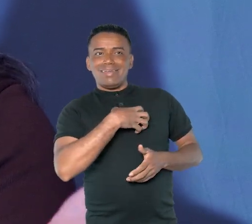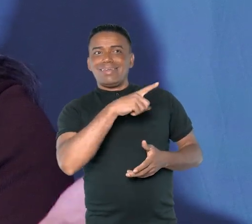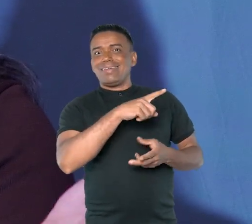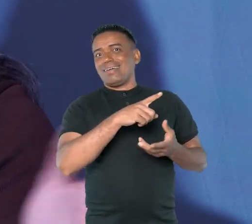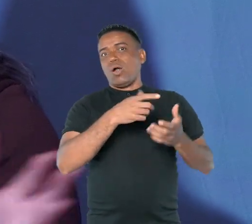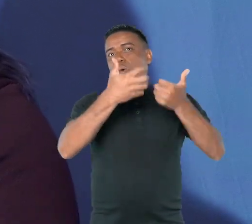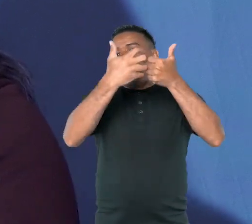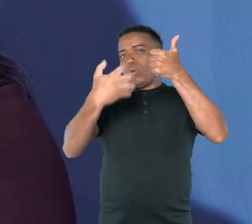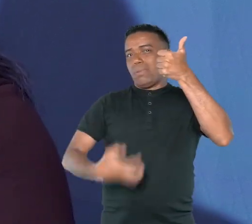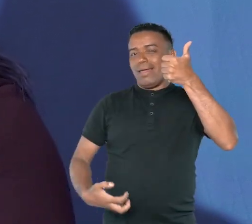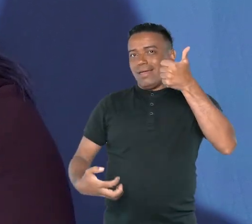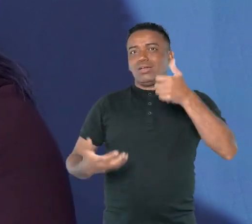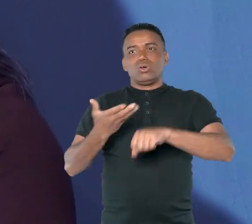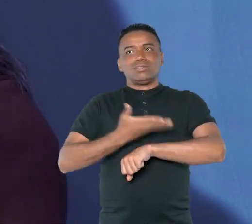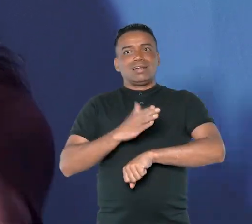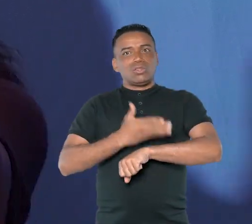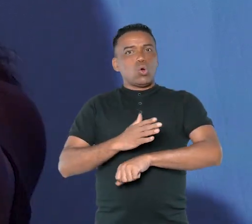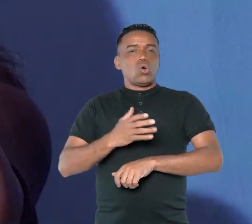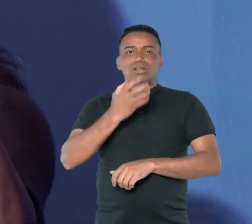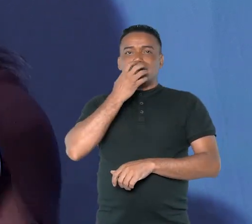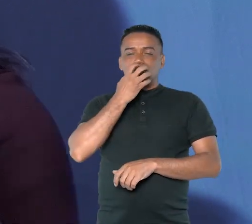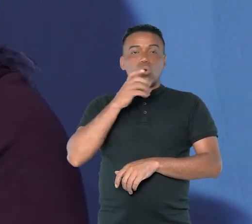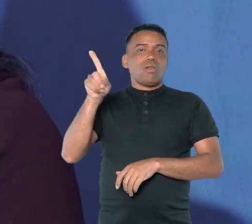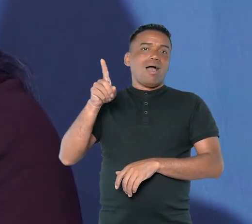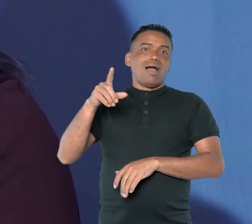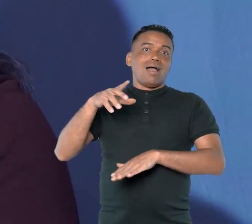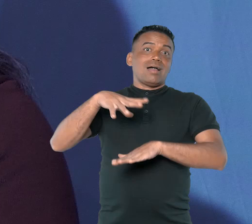na Suécia, uma igreja Sami na Lapônia,